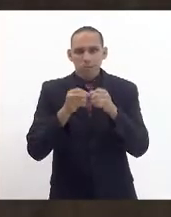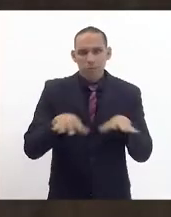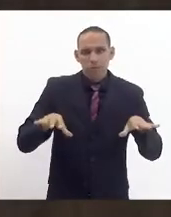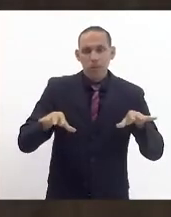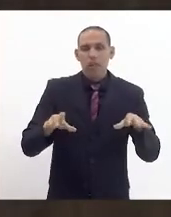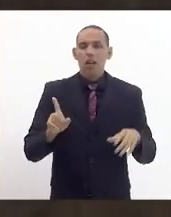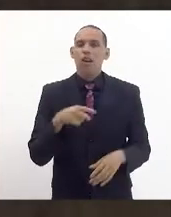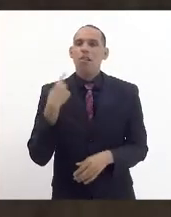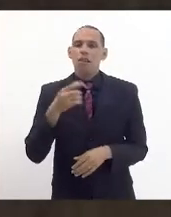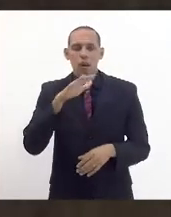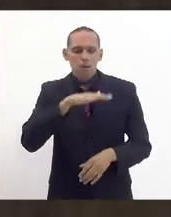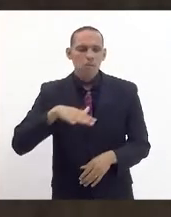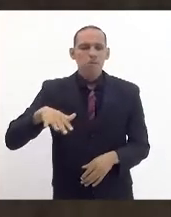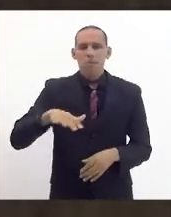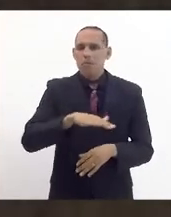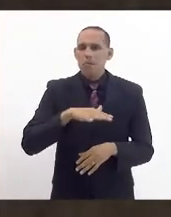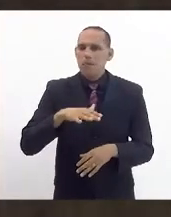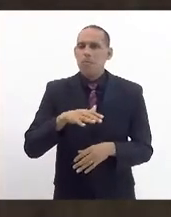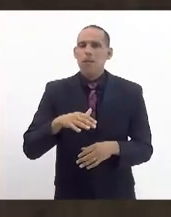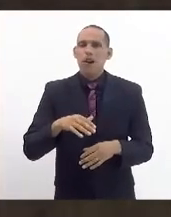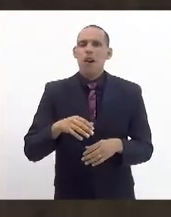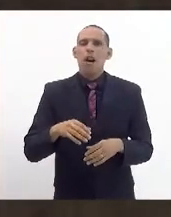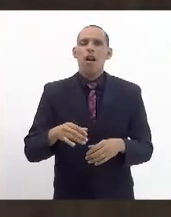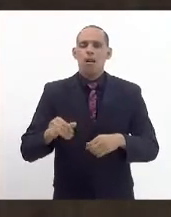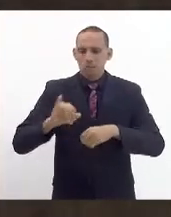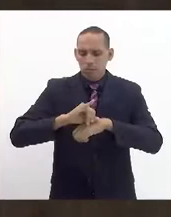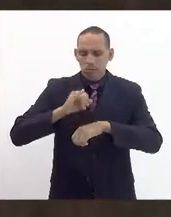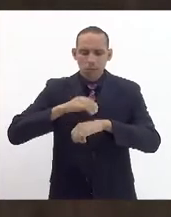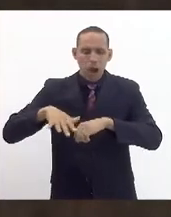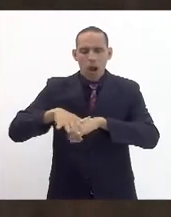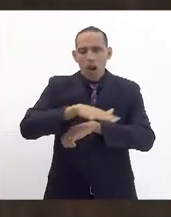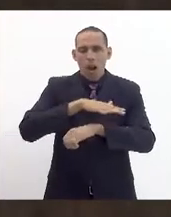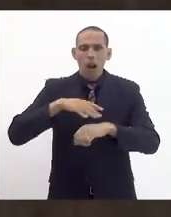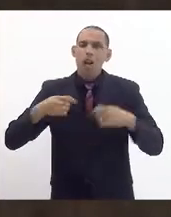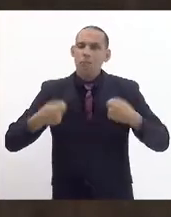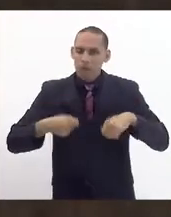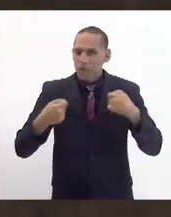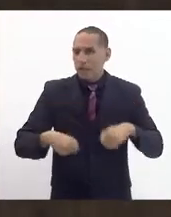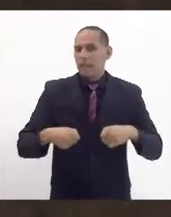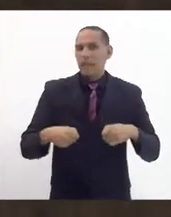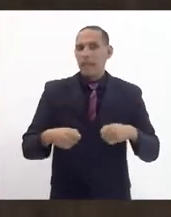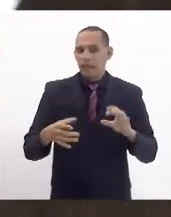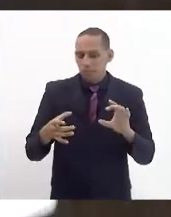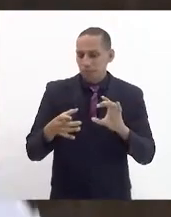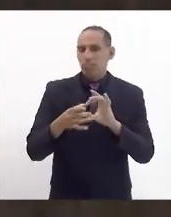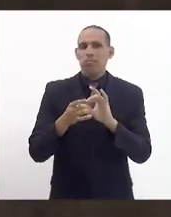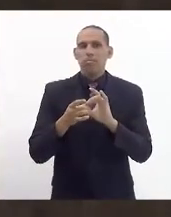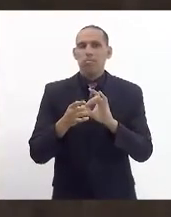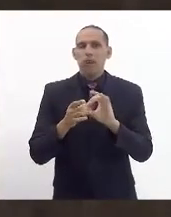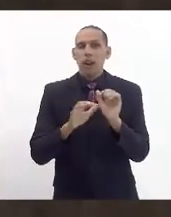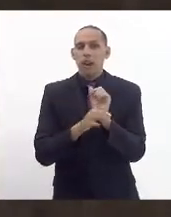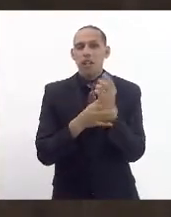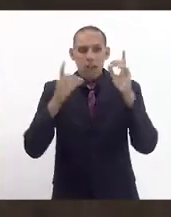ela precisa de política pública, de integração, de garantia de direitos. E não, deputada enfermeira Regiane, de